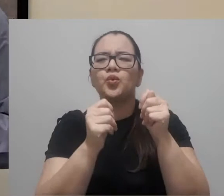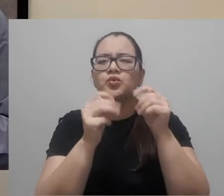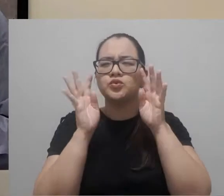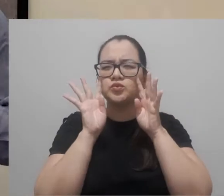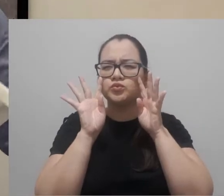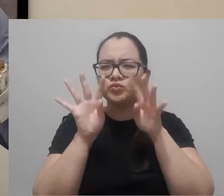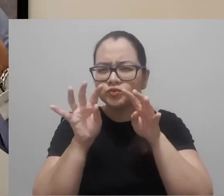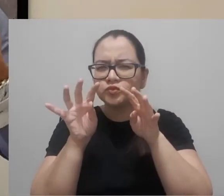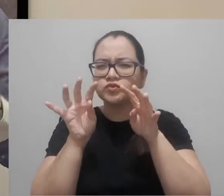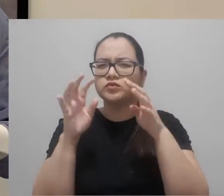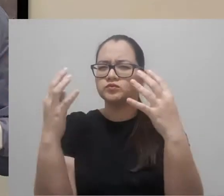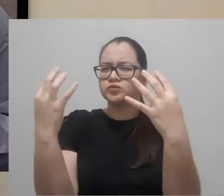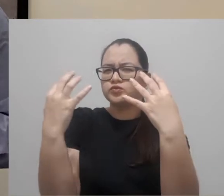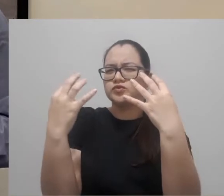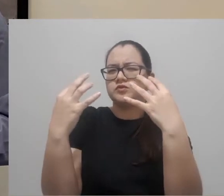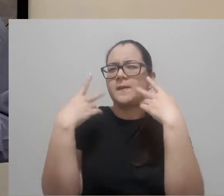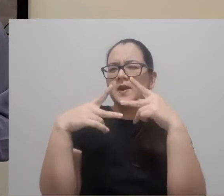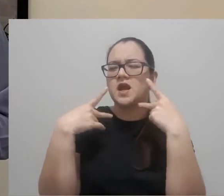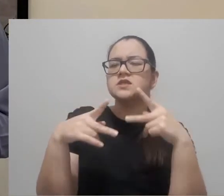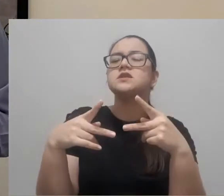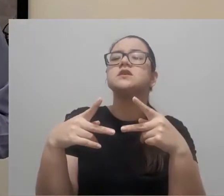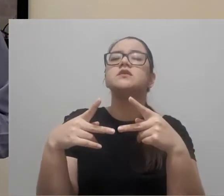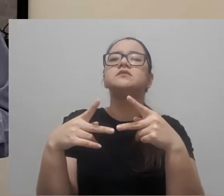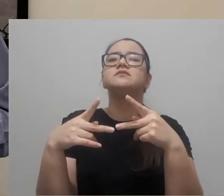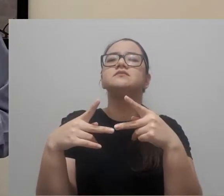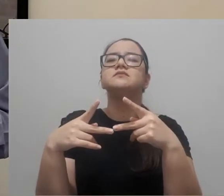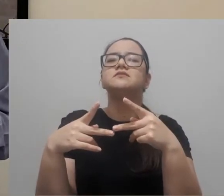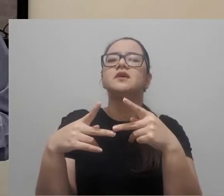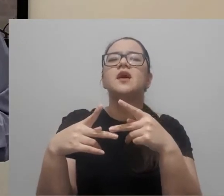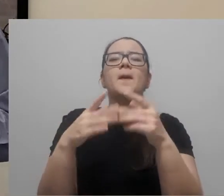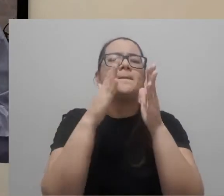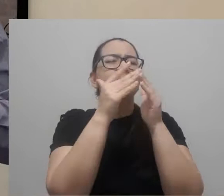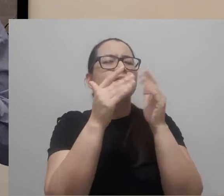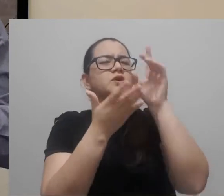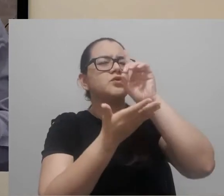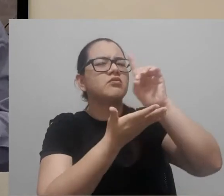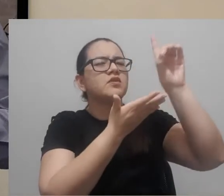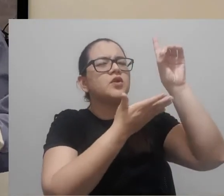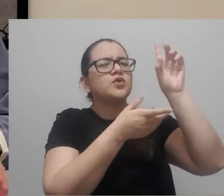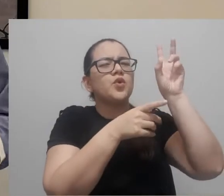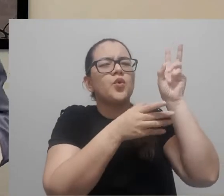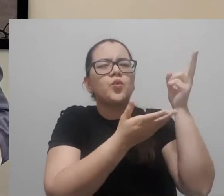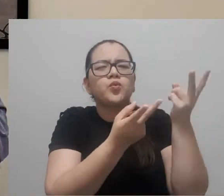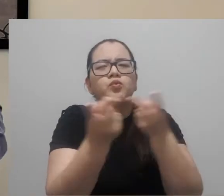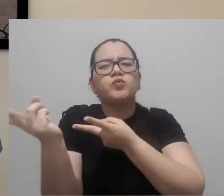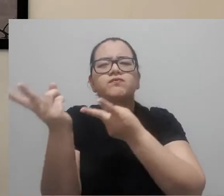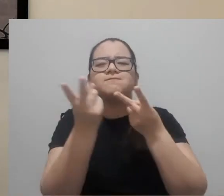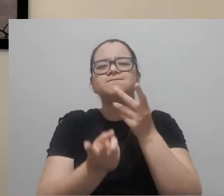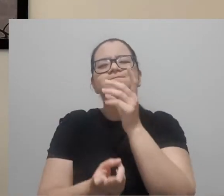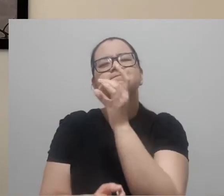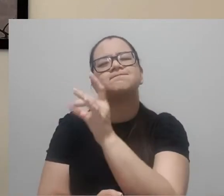essa mensagem, aqueles que vão assistir essa mensagem. Eu oro para que o Senhor venha visitá-los de uma maneira muito